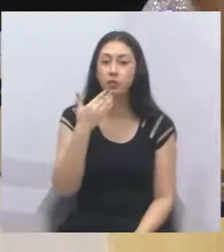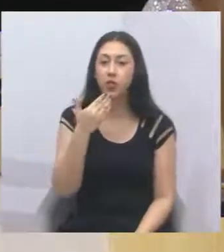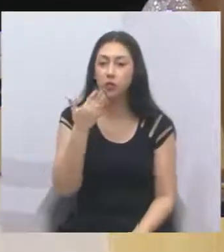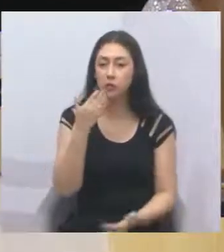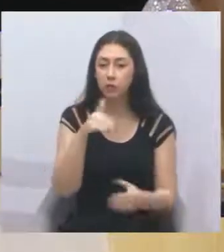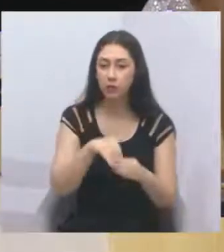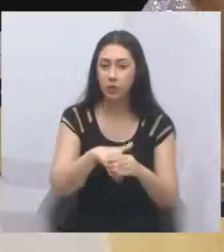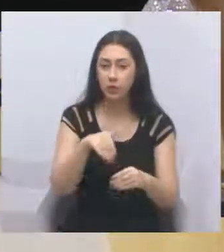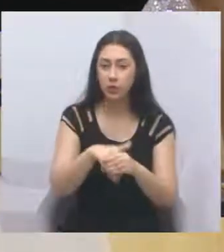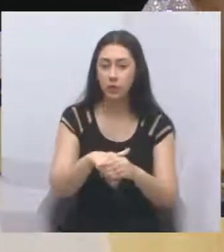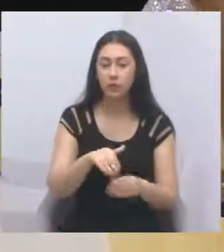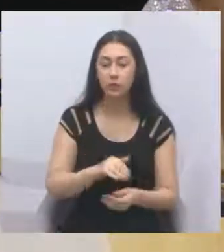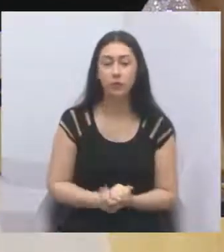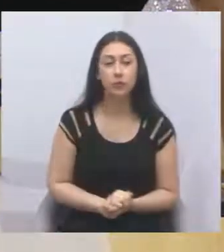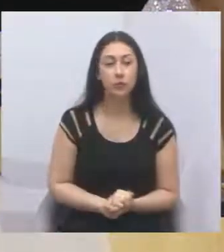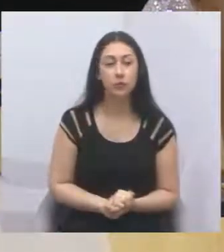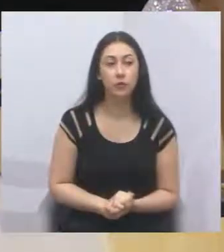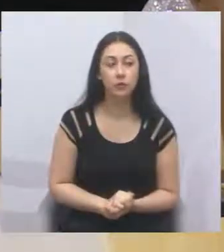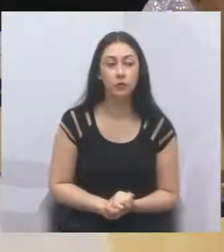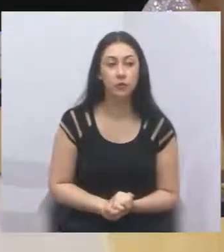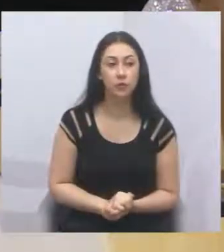votação.